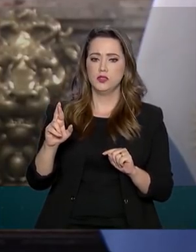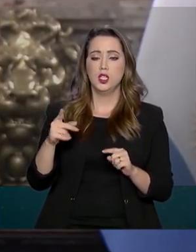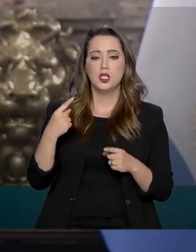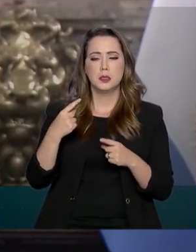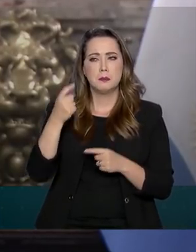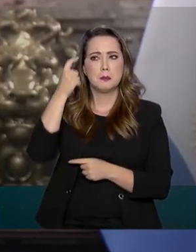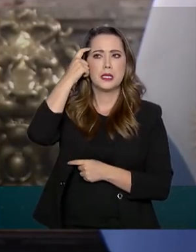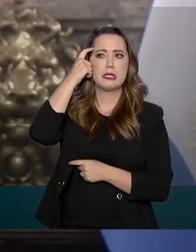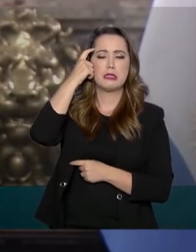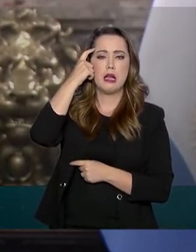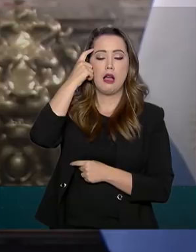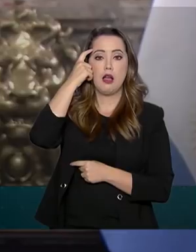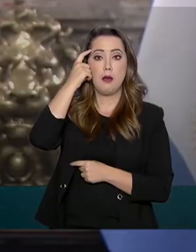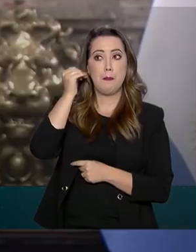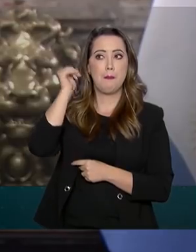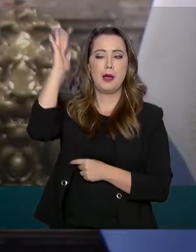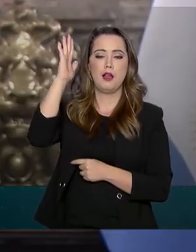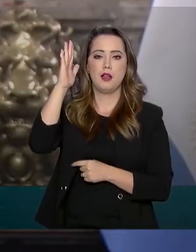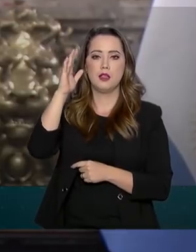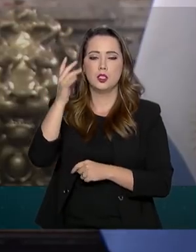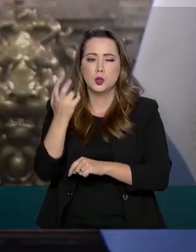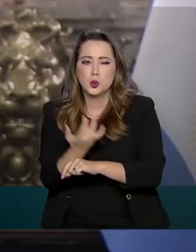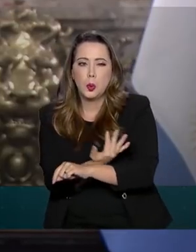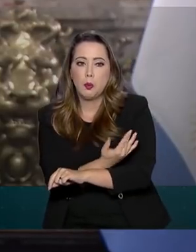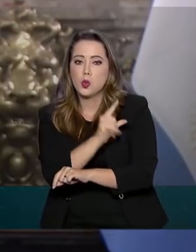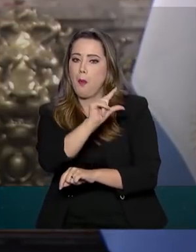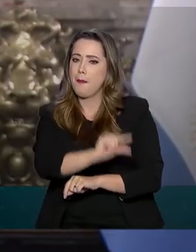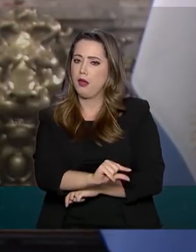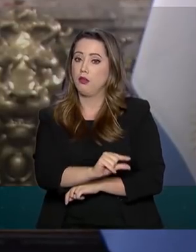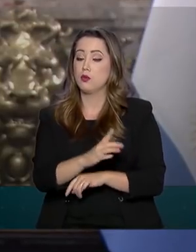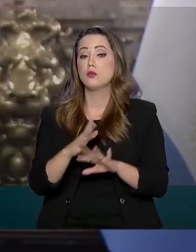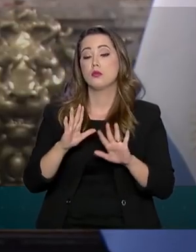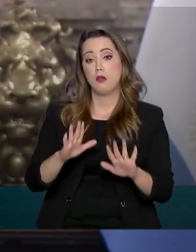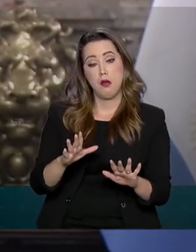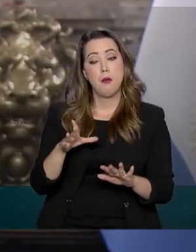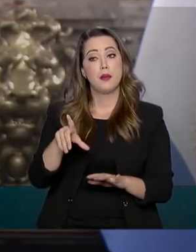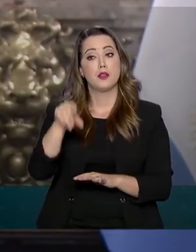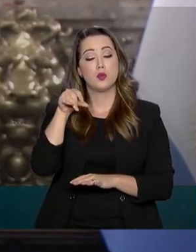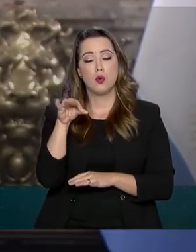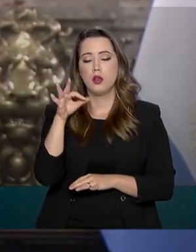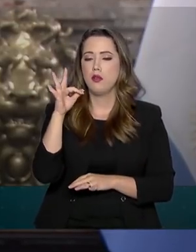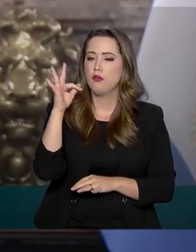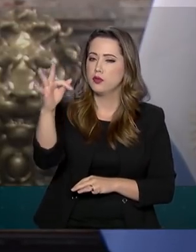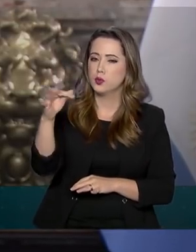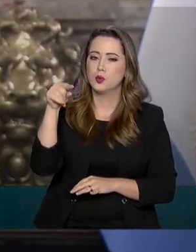e menos emoção para decidir o futuro desse